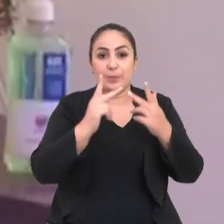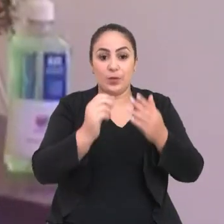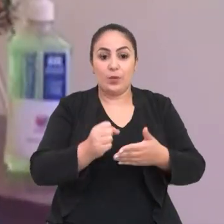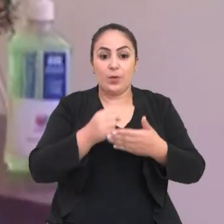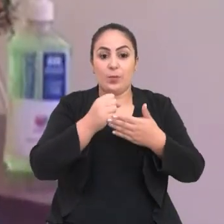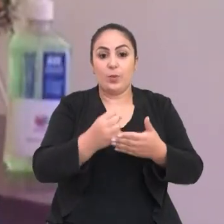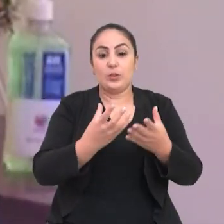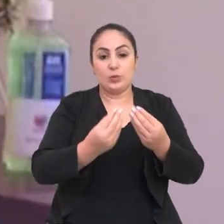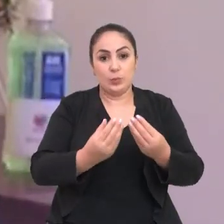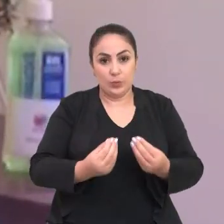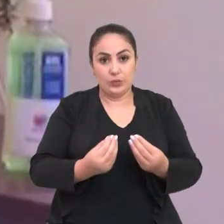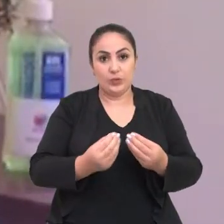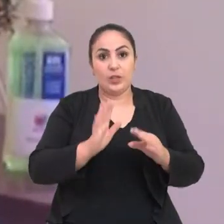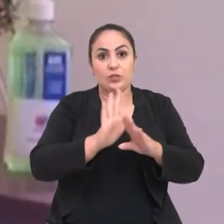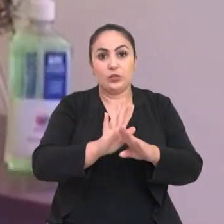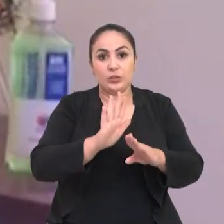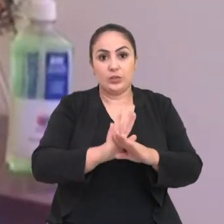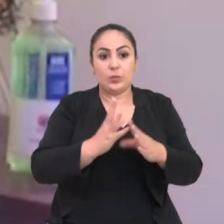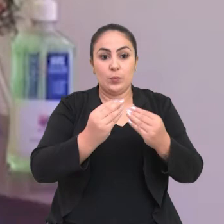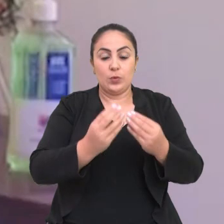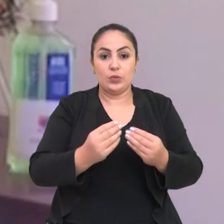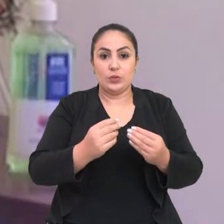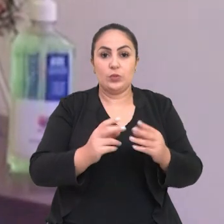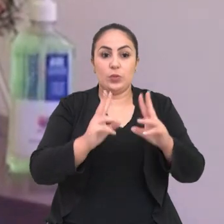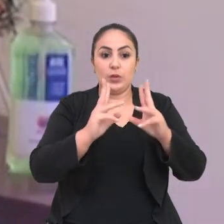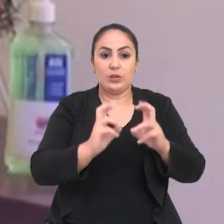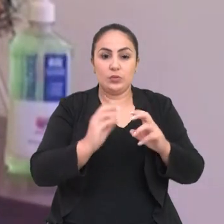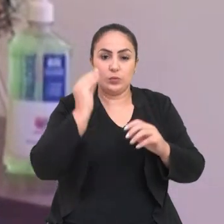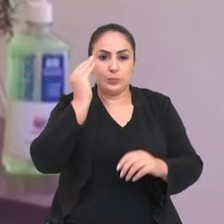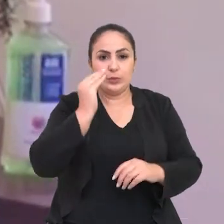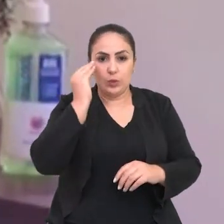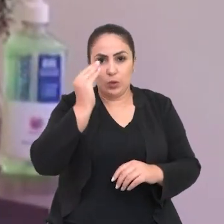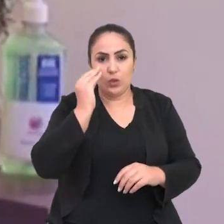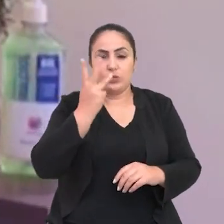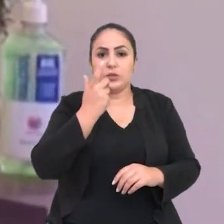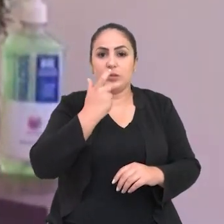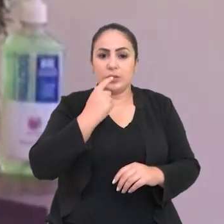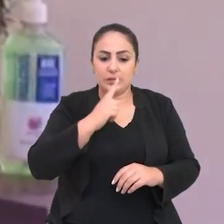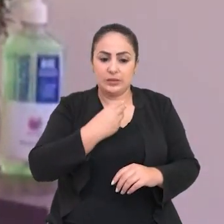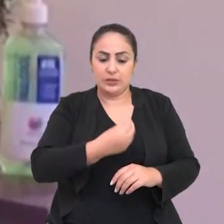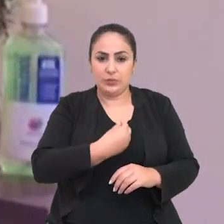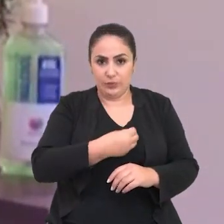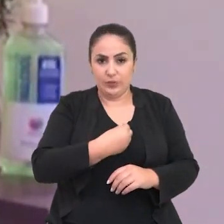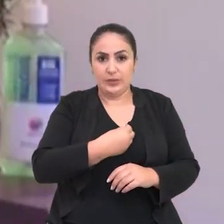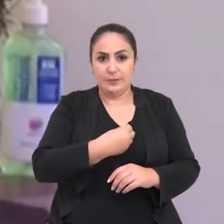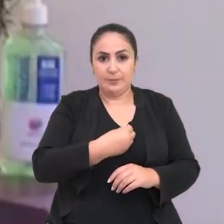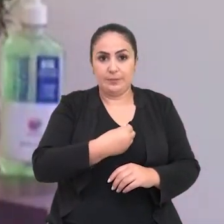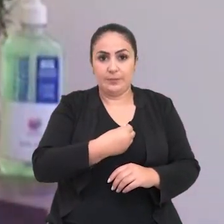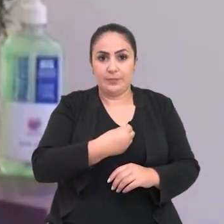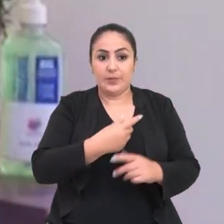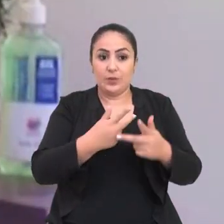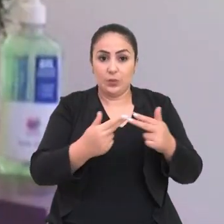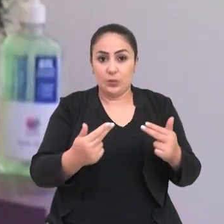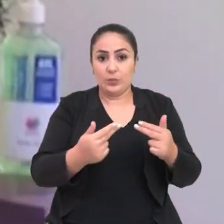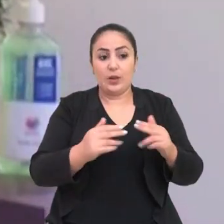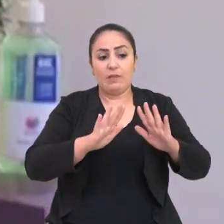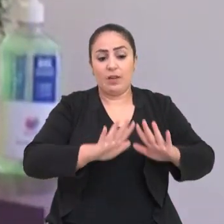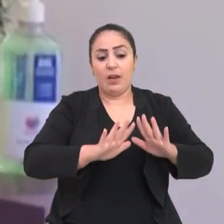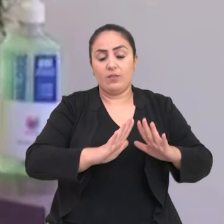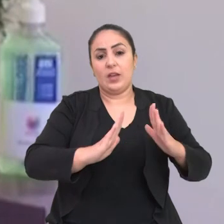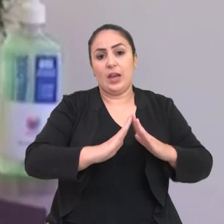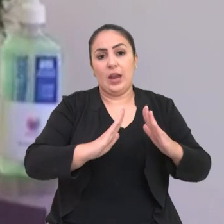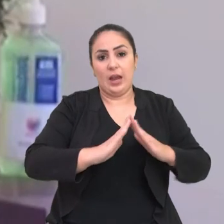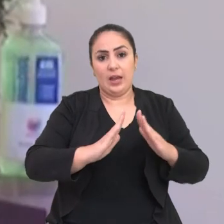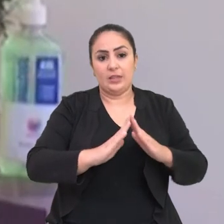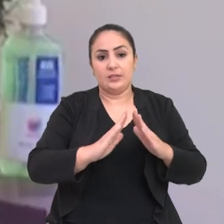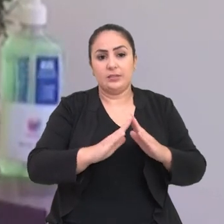ambiente escolar, que vem favorecendo e muito, né, contribuindo muito desde a questão psicológica, né, as crianças estavam certa